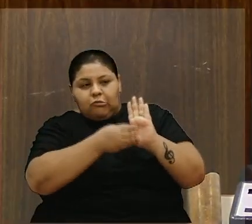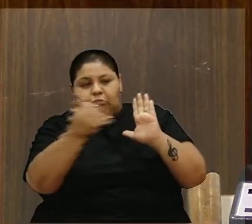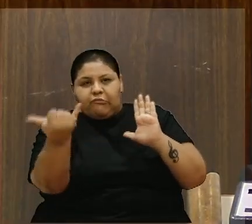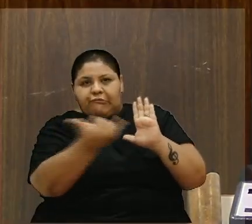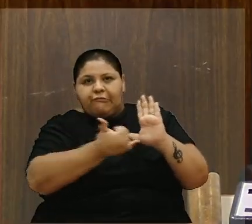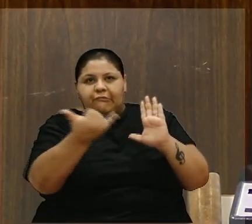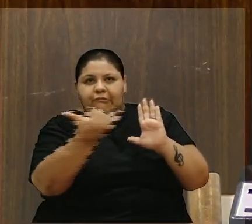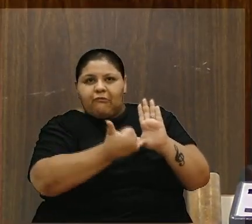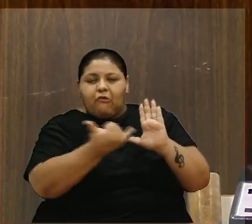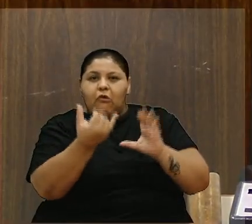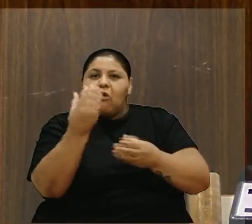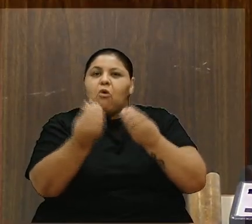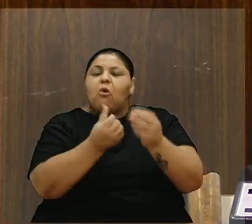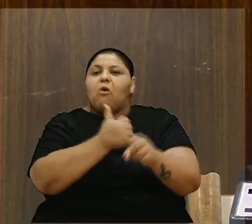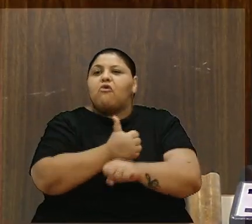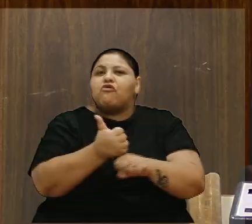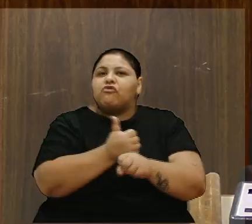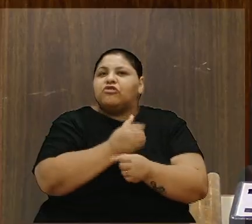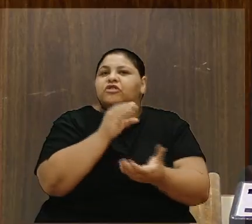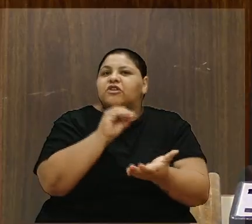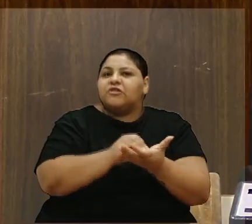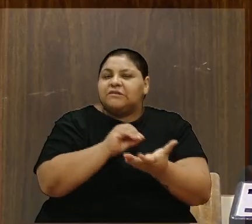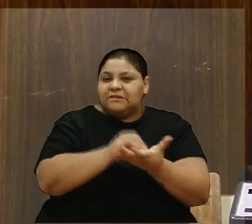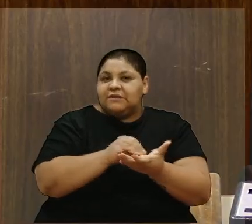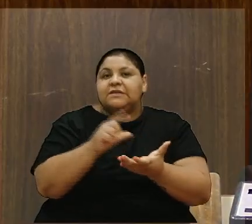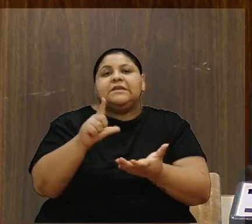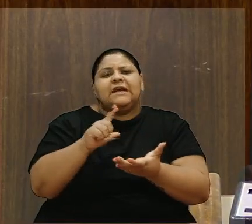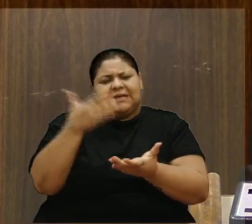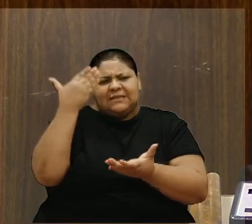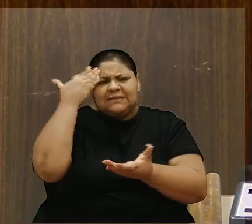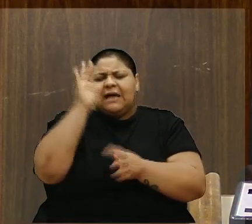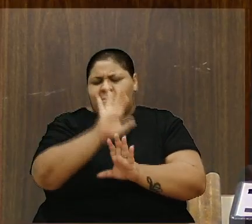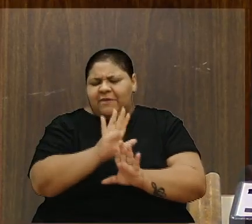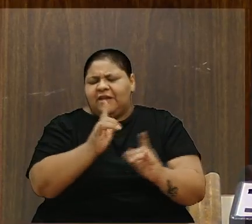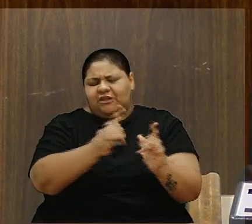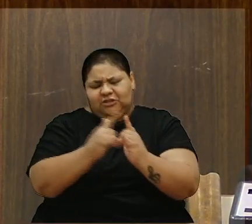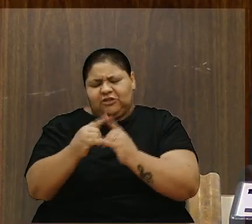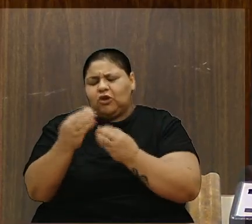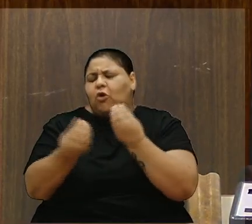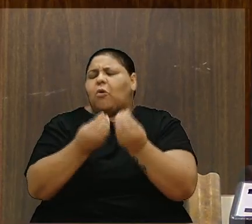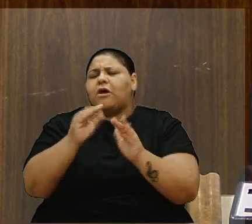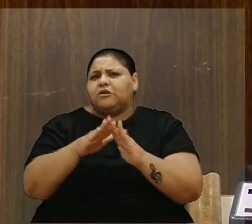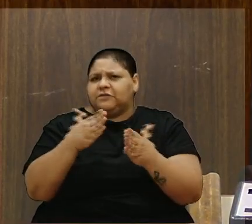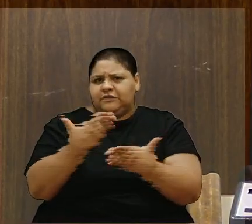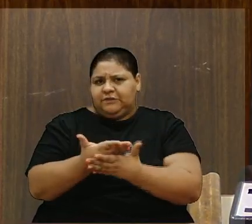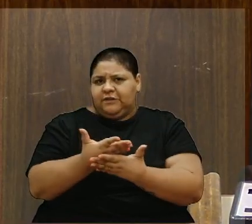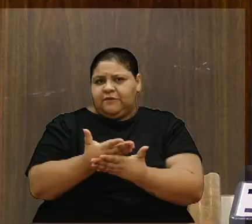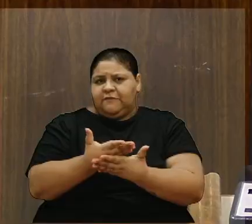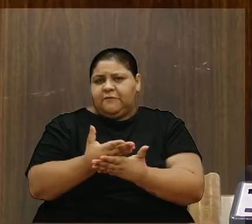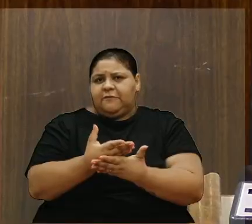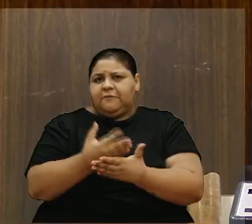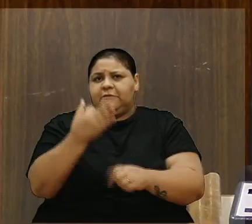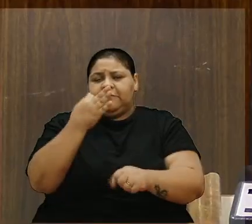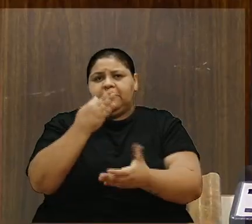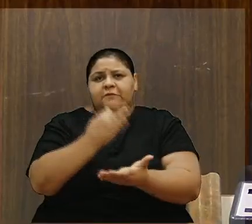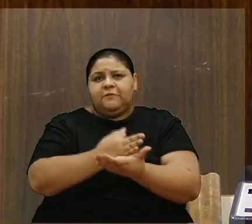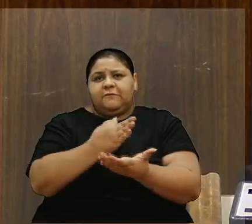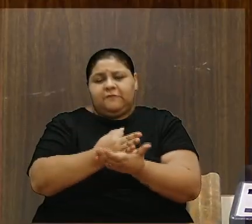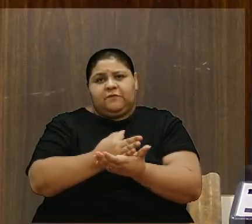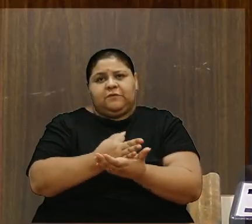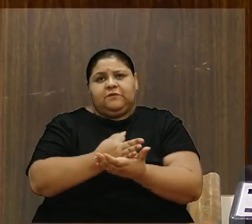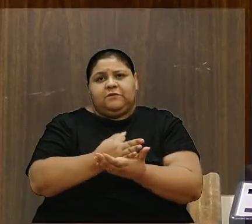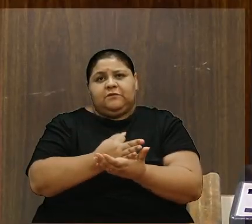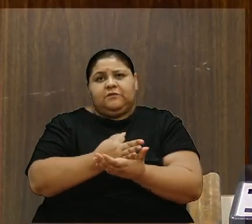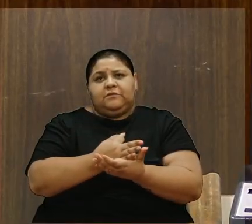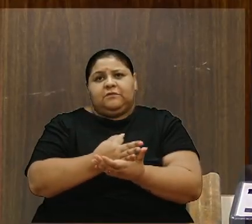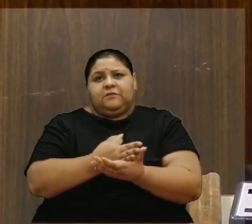professor, educador, enfim, está faltando, então eles têm conhecimento de quais as escolas que estão faltando. E isso a secretaria também tem, porque os